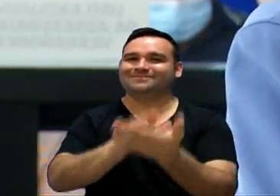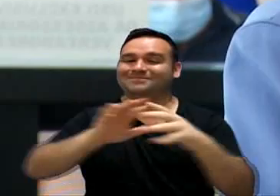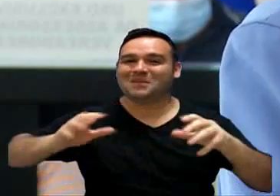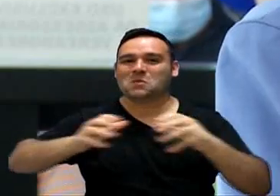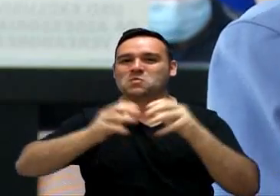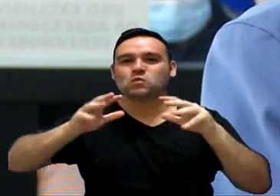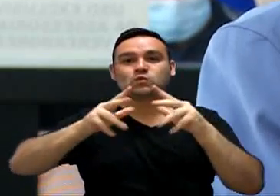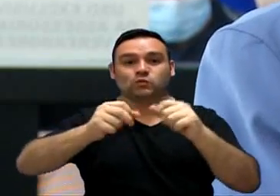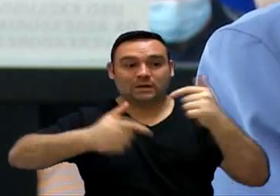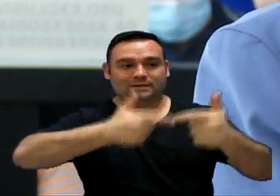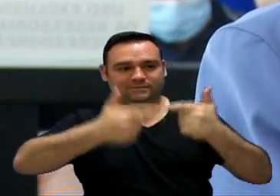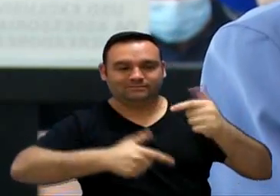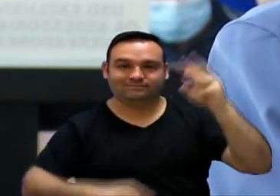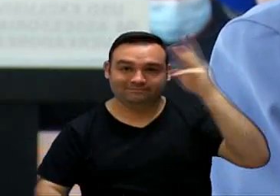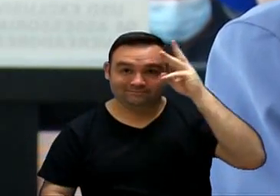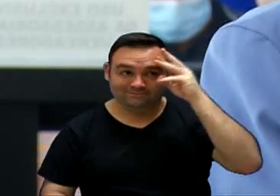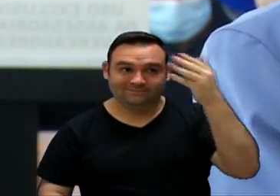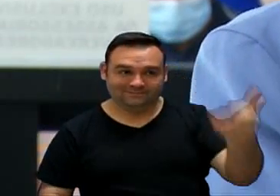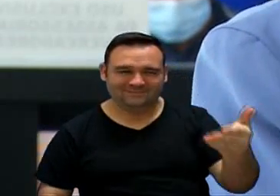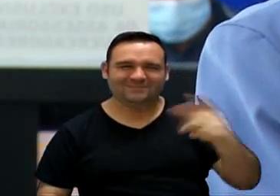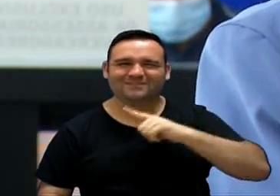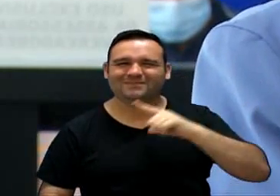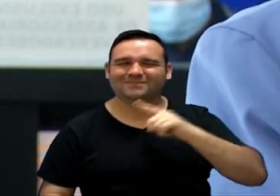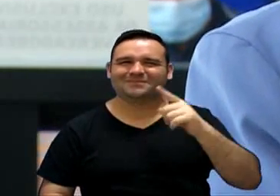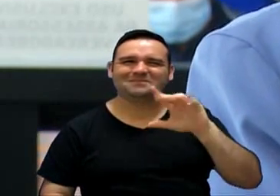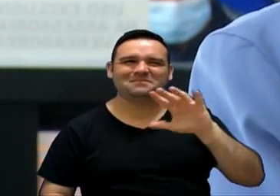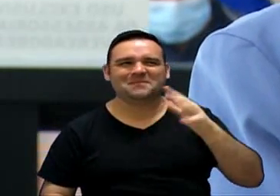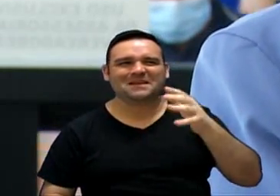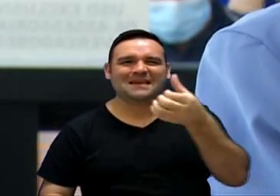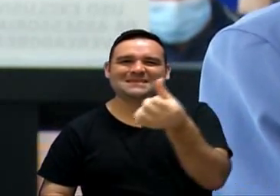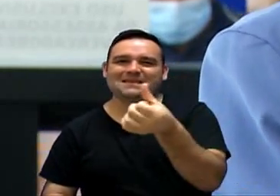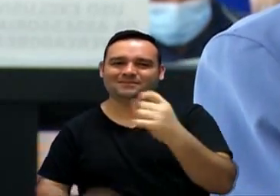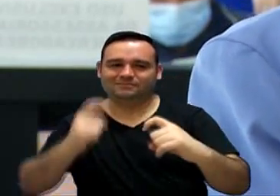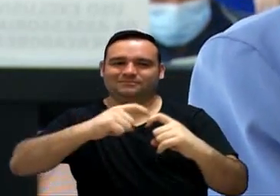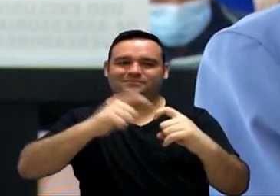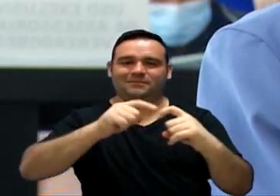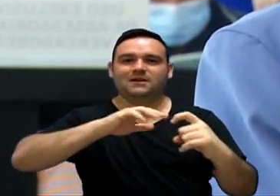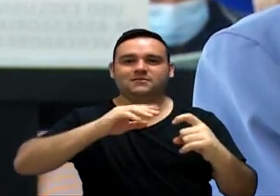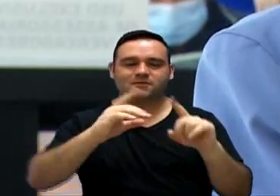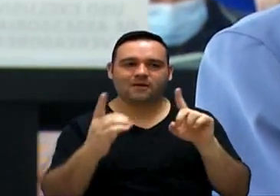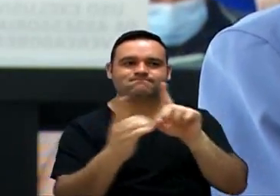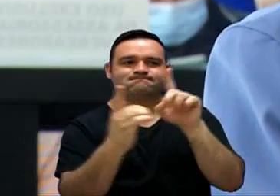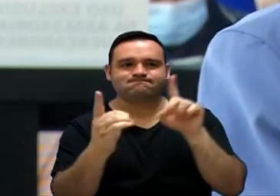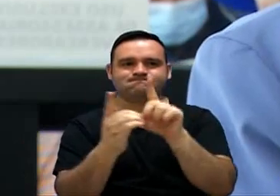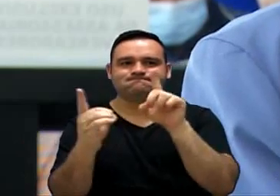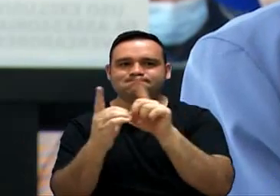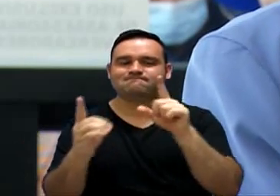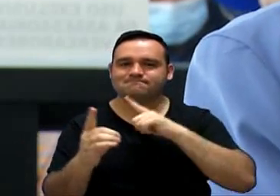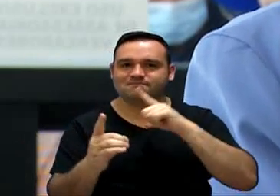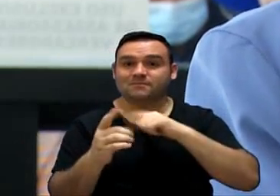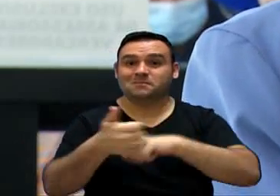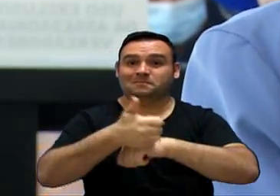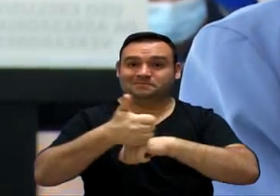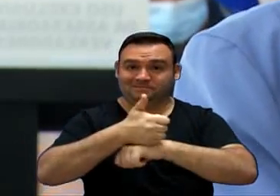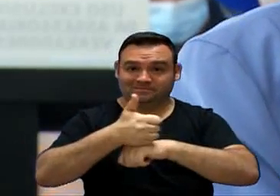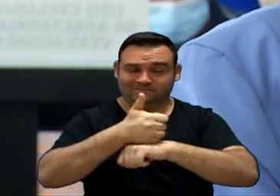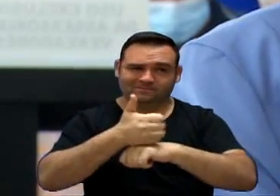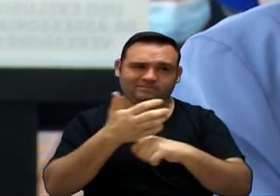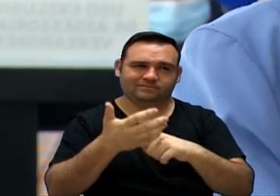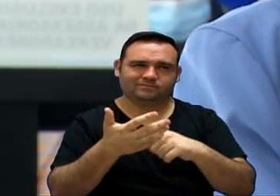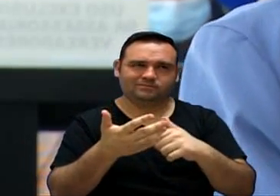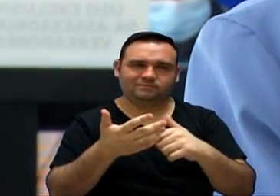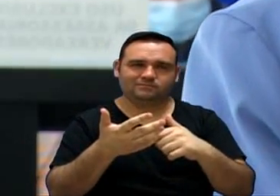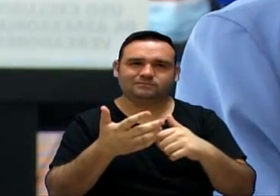toda a equipe que estava na terça-feira, tinha mais em torno de seis médicos atendendo, né, vários profissionais, no caso